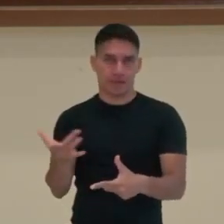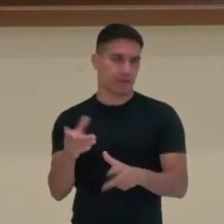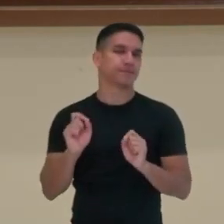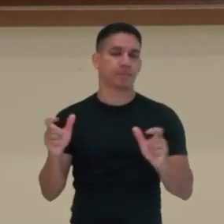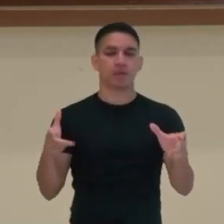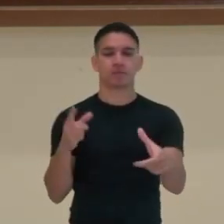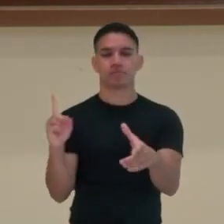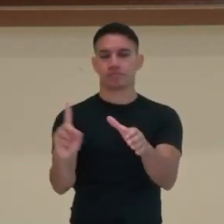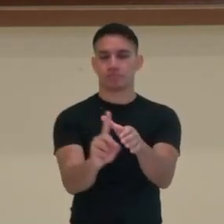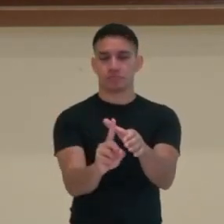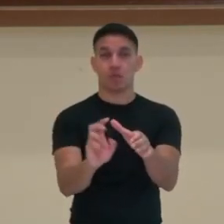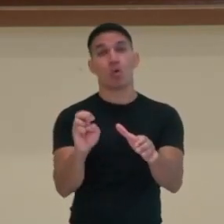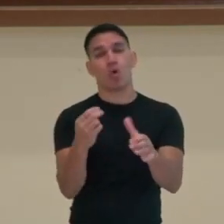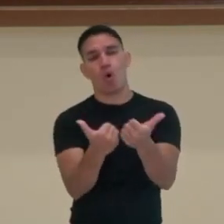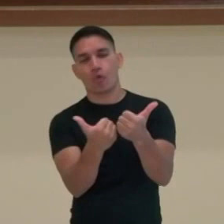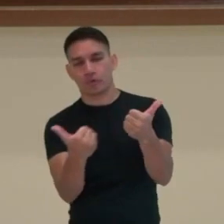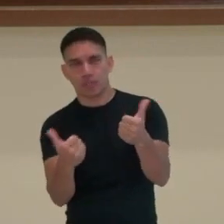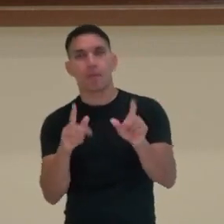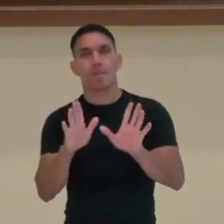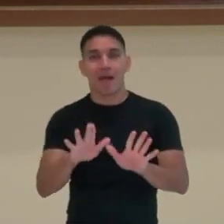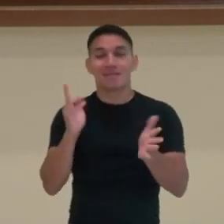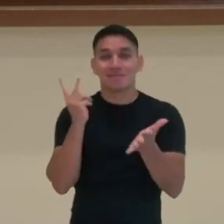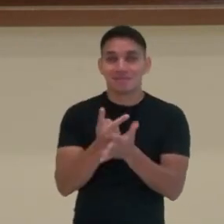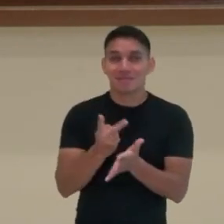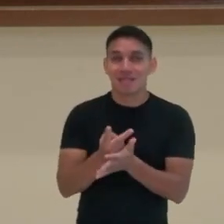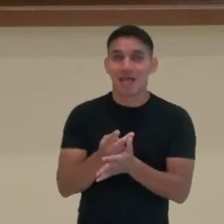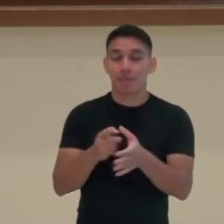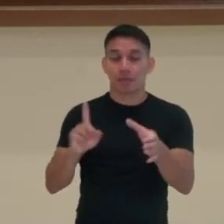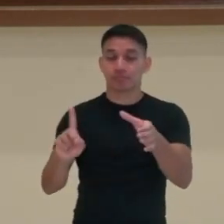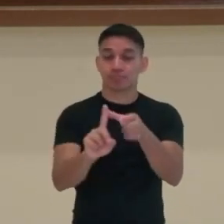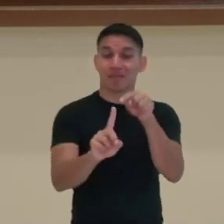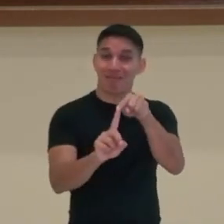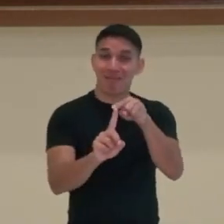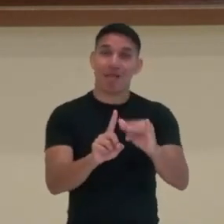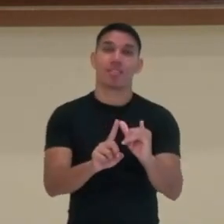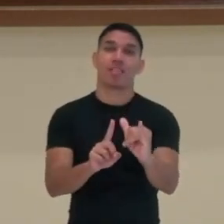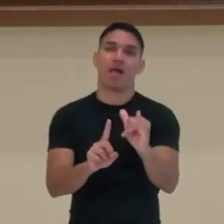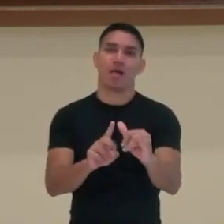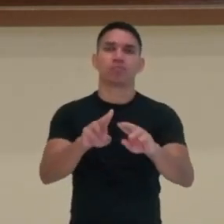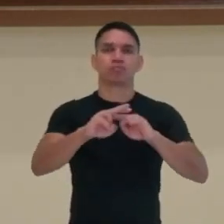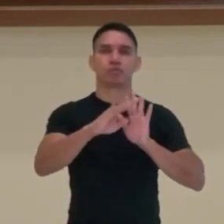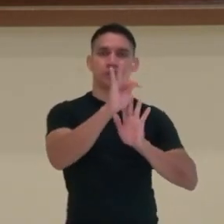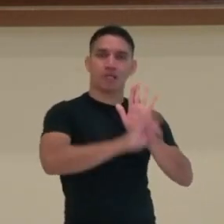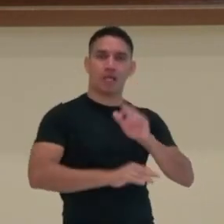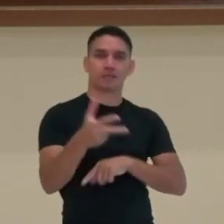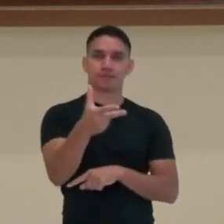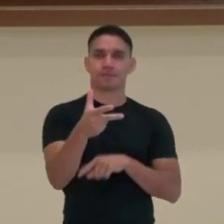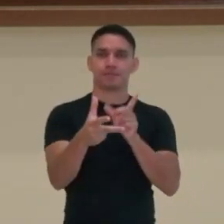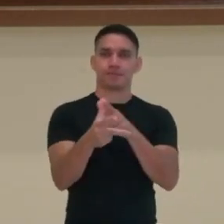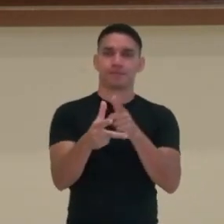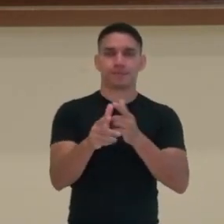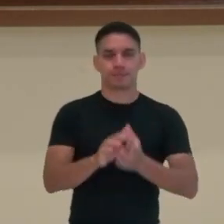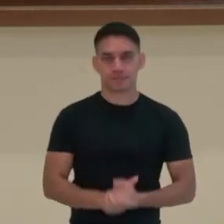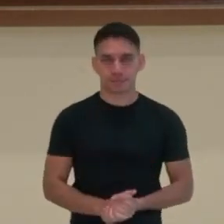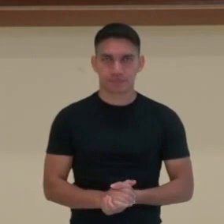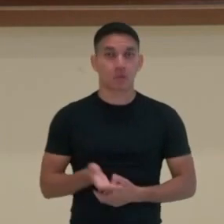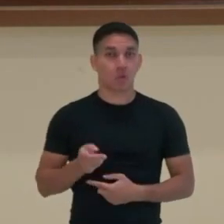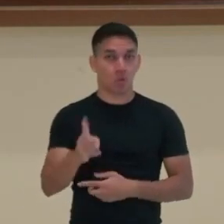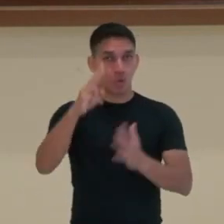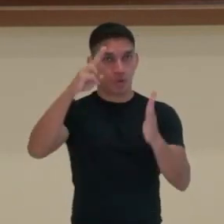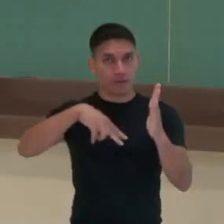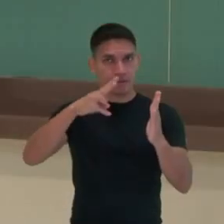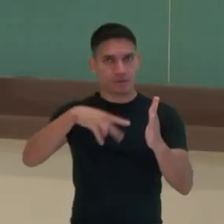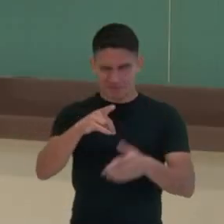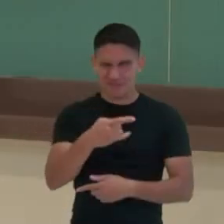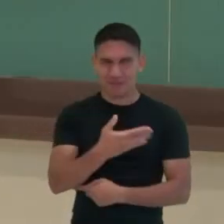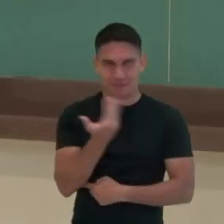Ou secundário, mas é ele quem narra e o texto estará em primeira pessoa. Continuamos a leitura? O